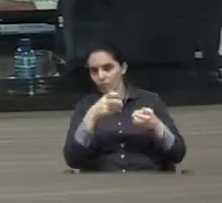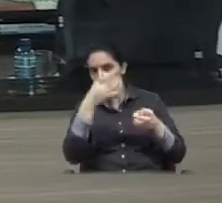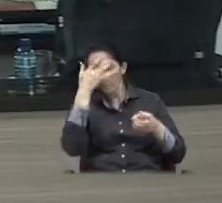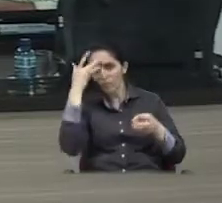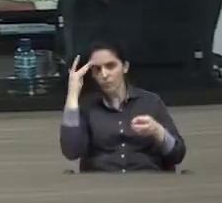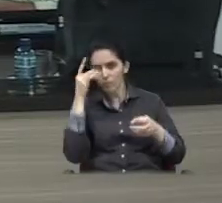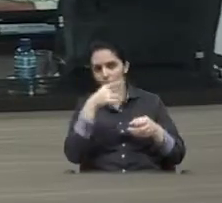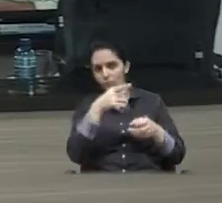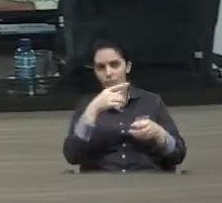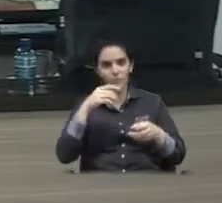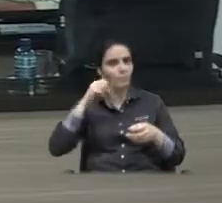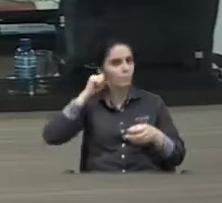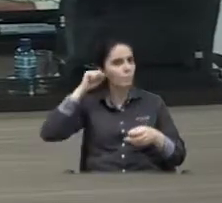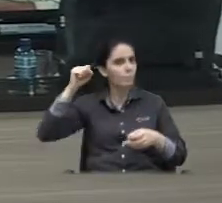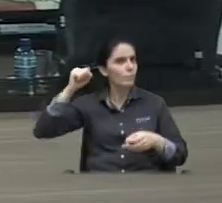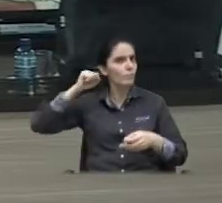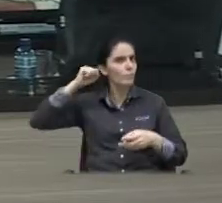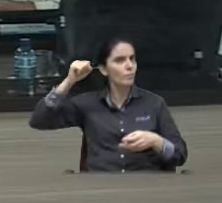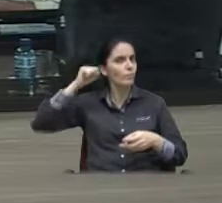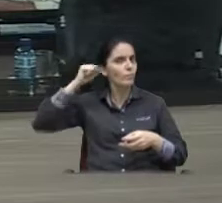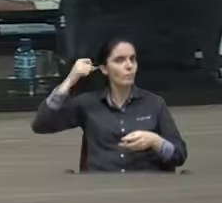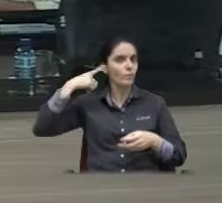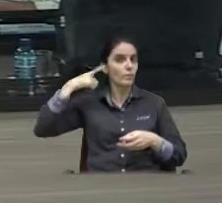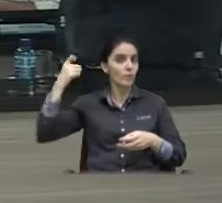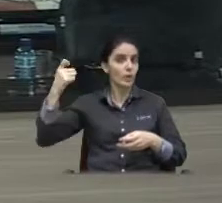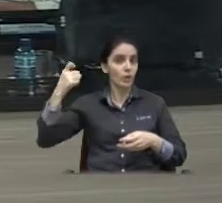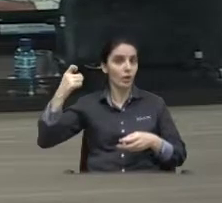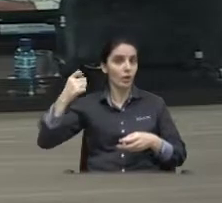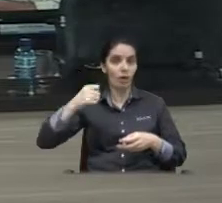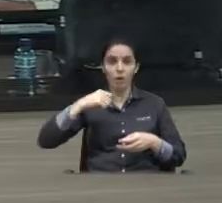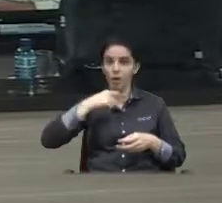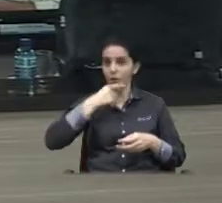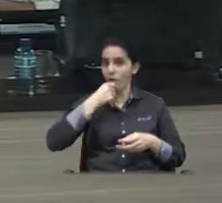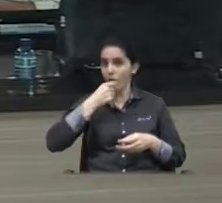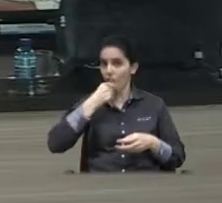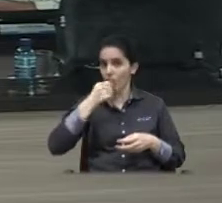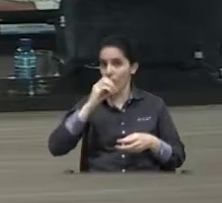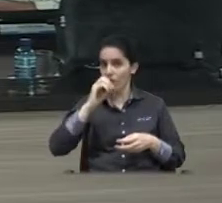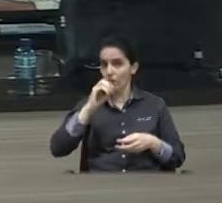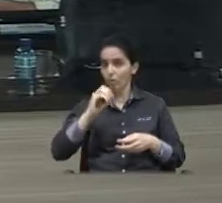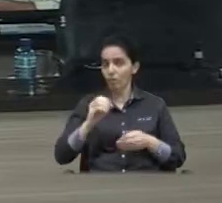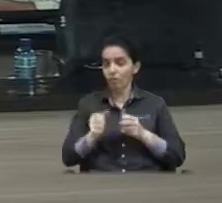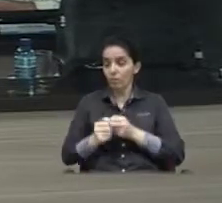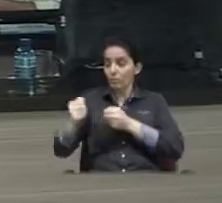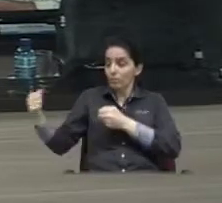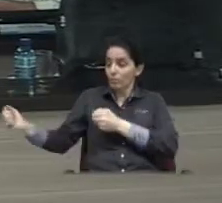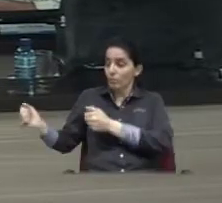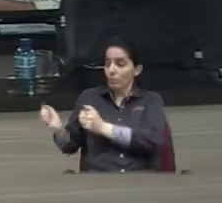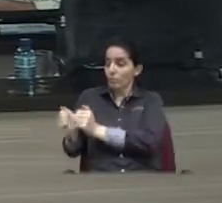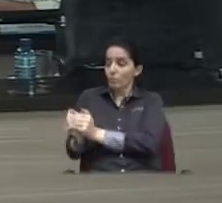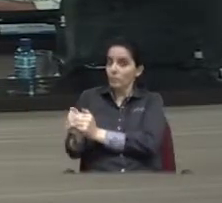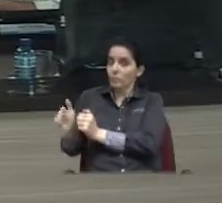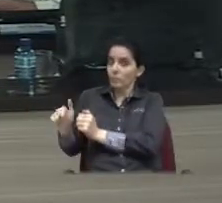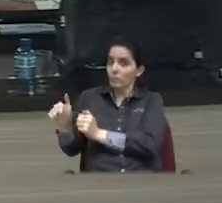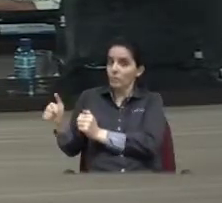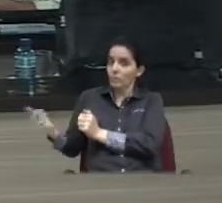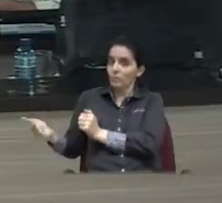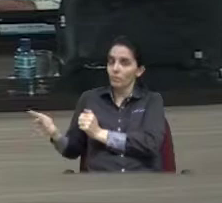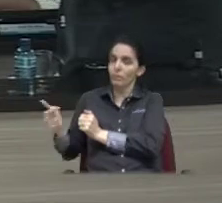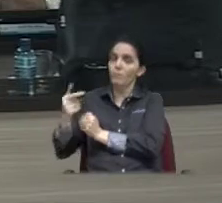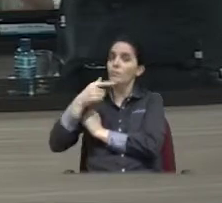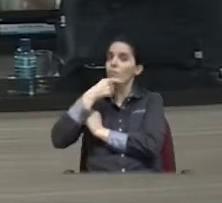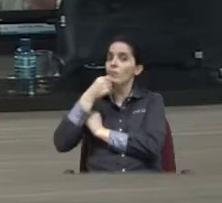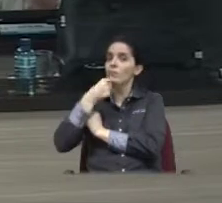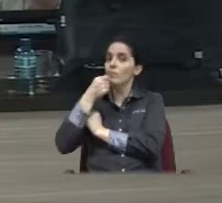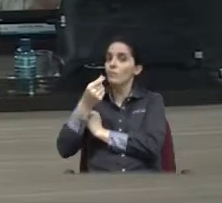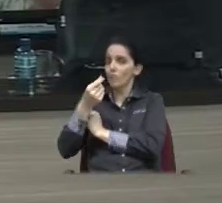muito alto, vereador, geralmente ou é um homem ou ele está acompanhado de um outro homem, nunca com uma mulher. Note